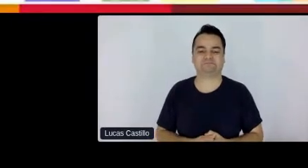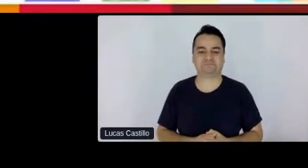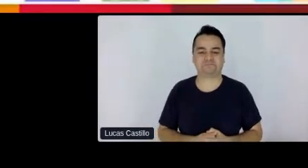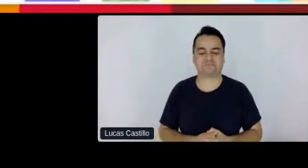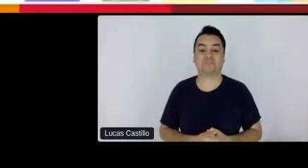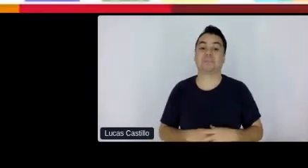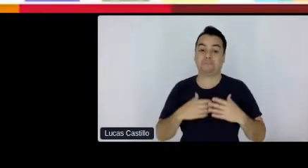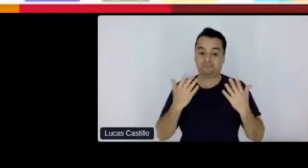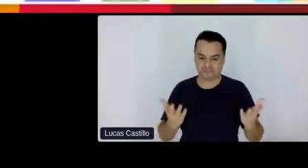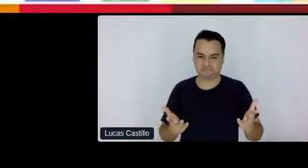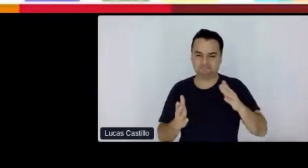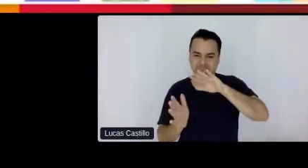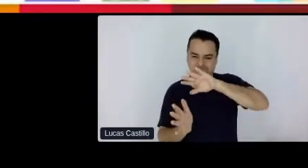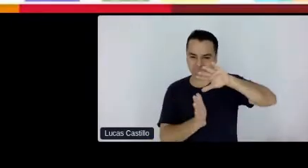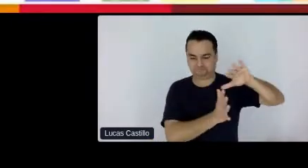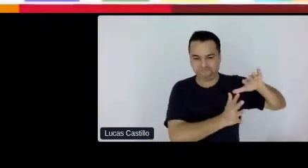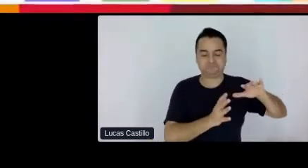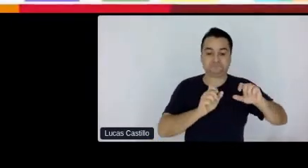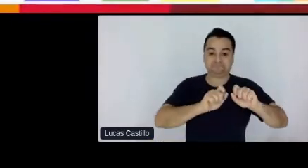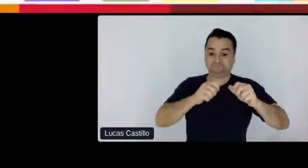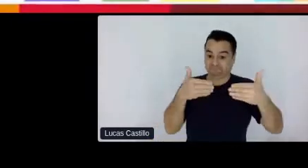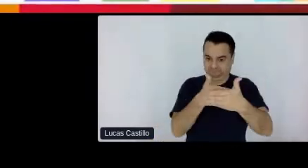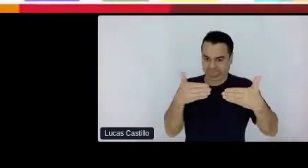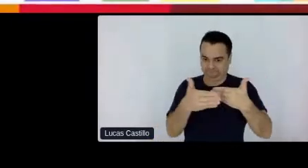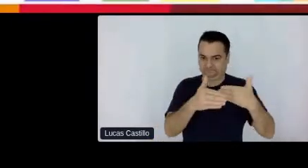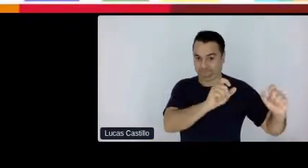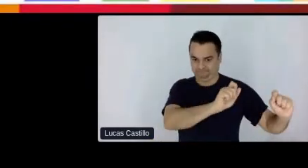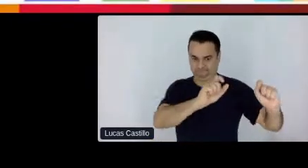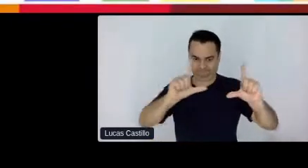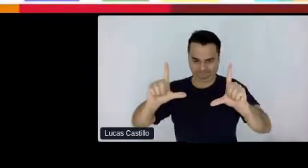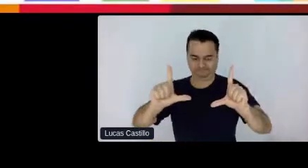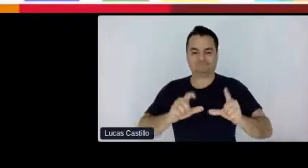Então, vamos lá, pessoal. Falando aqui uma introdução sobre